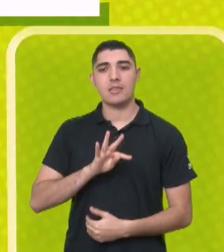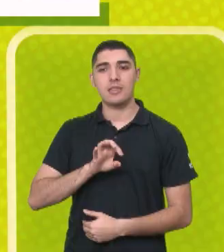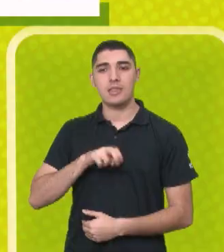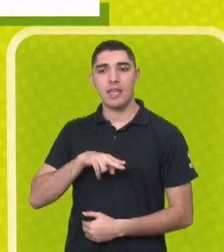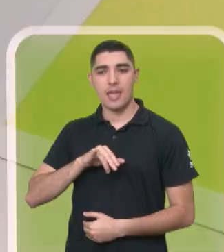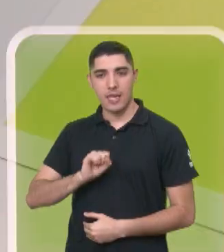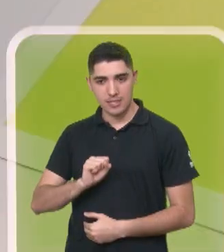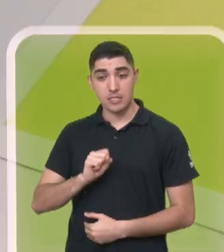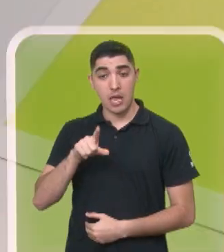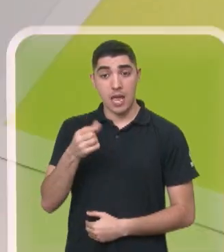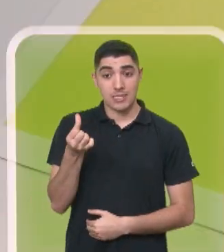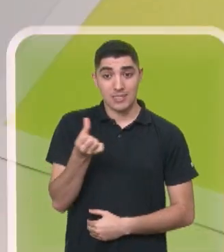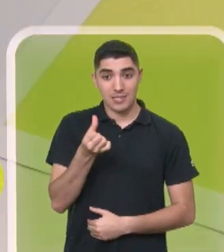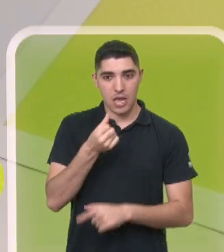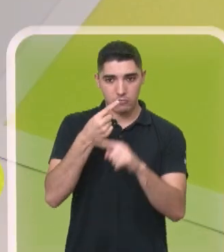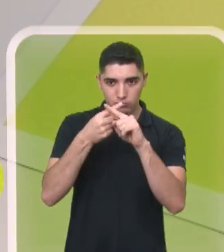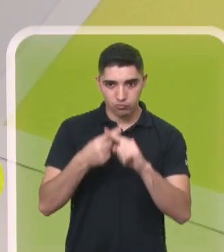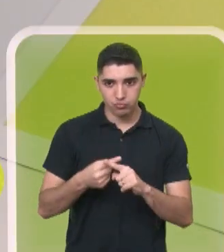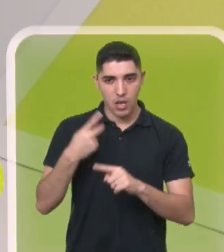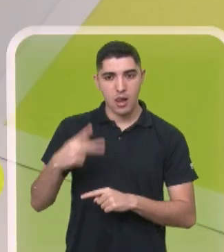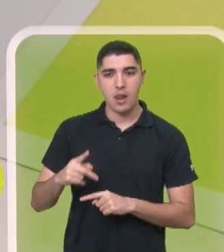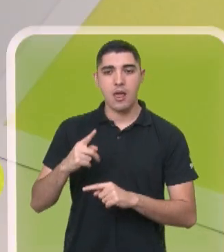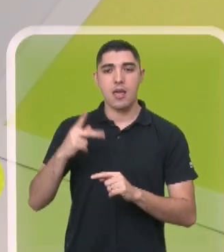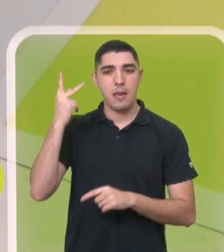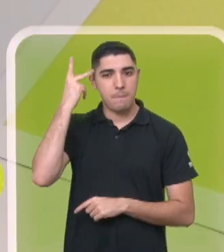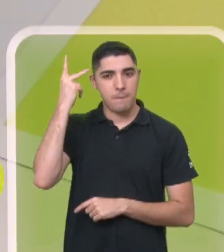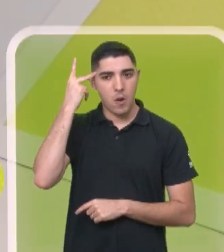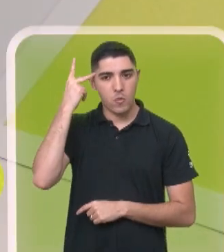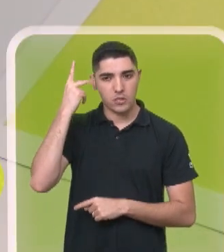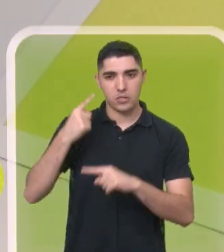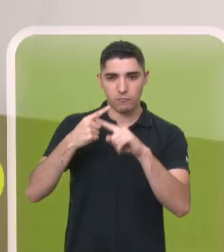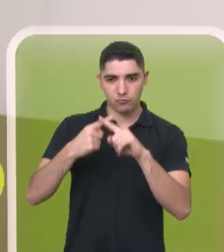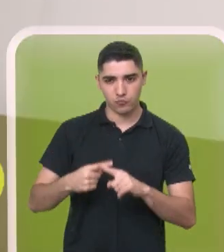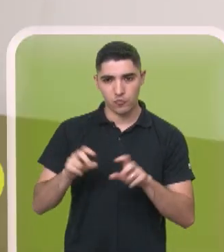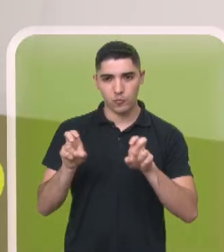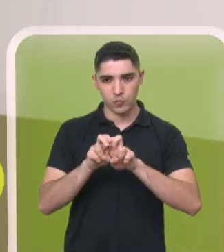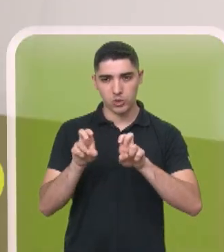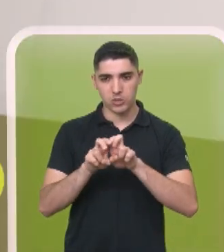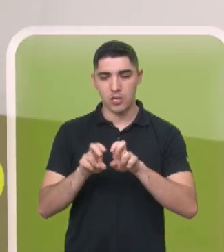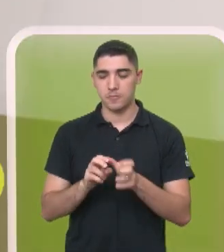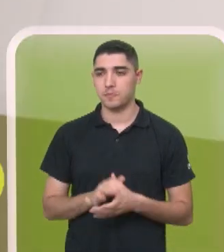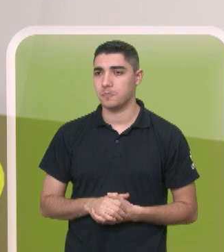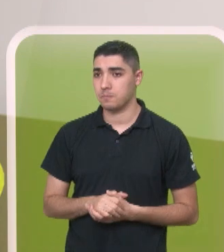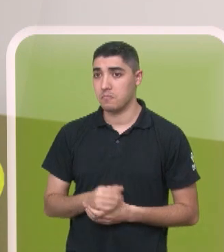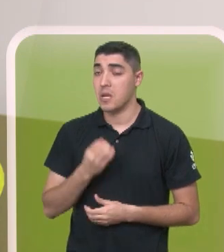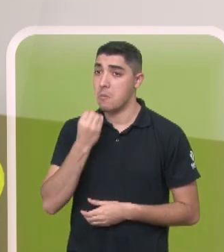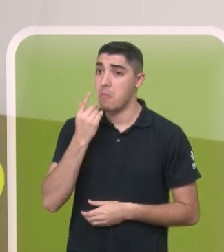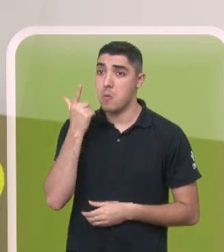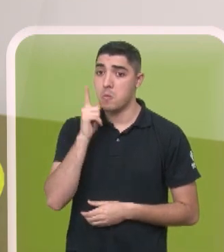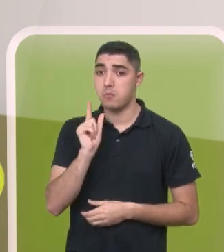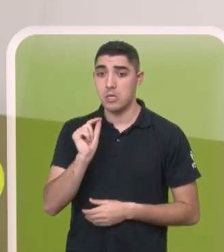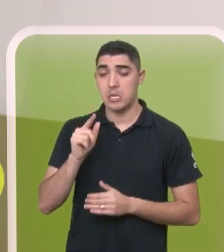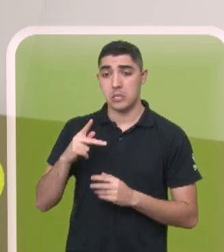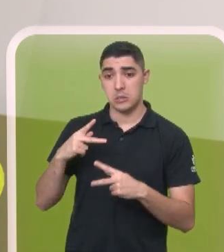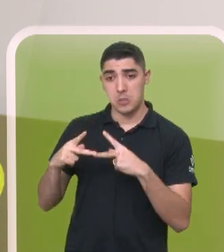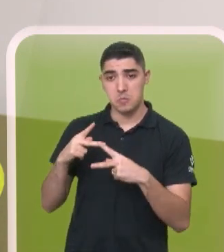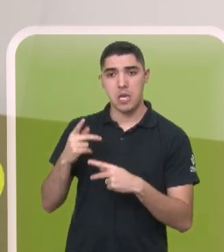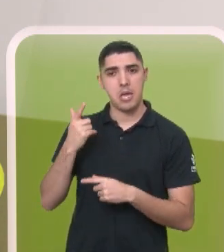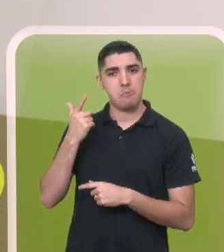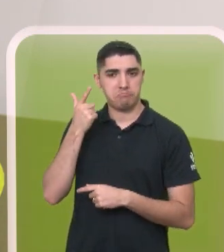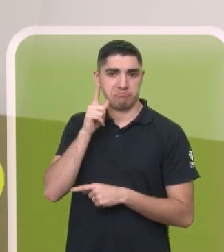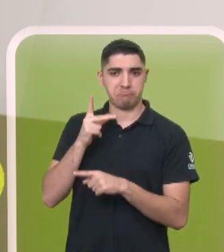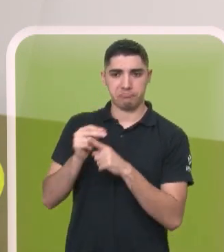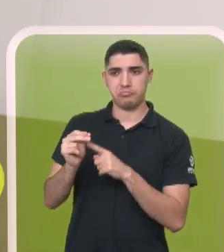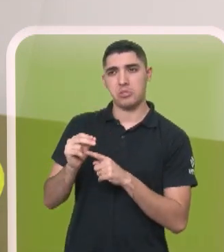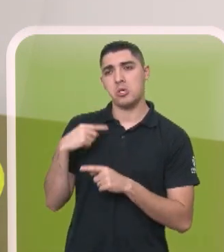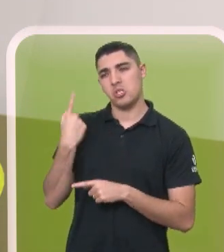pela sexta rodada da Liga Paulista de Futsal, Brunão. É um bom resultado, né, o São José fez aí a lição de casa. Acho que já até